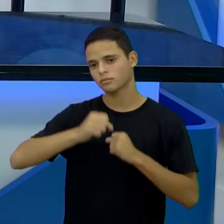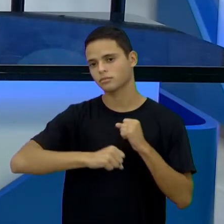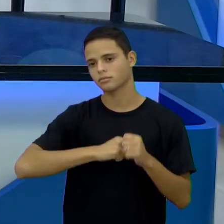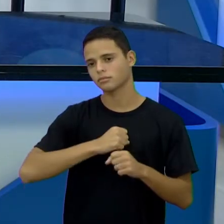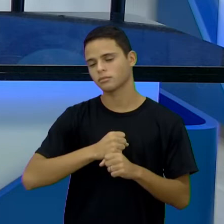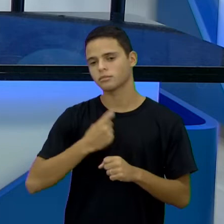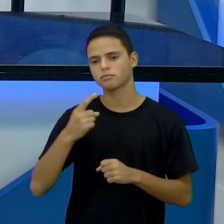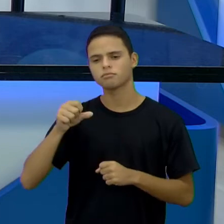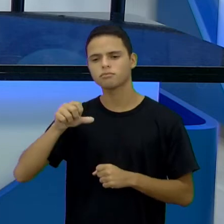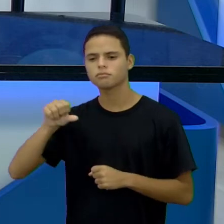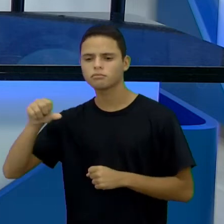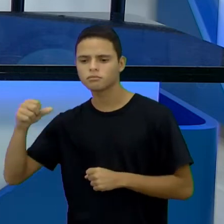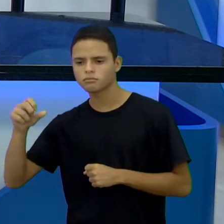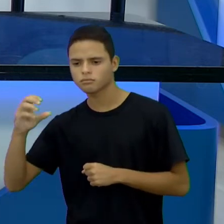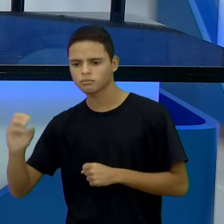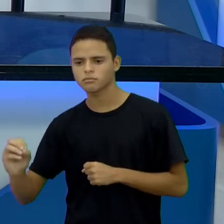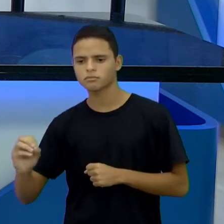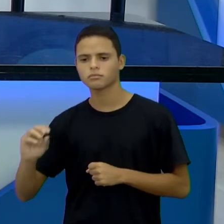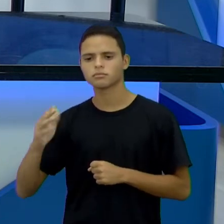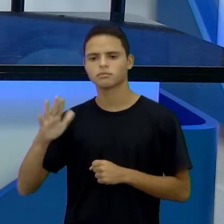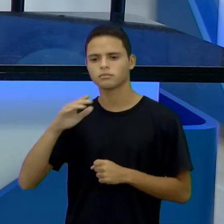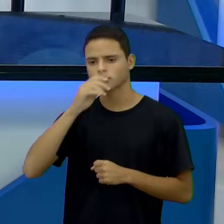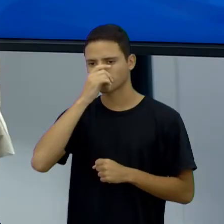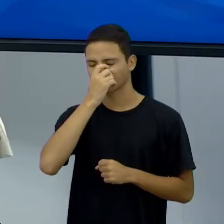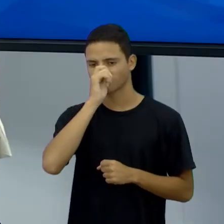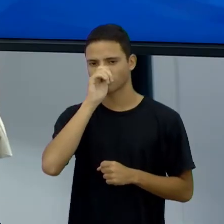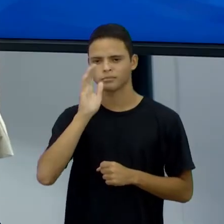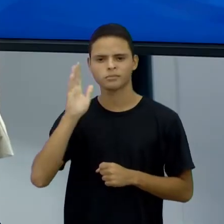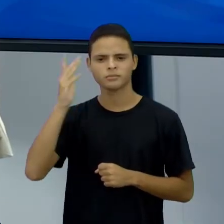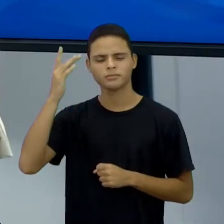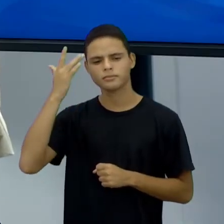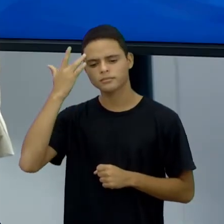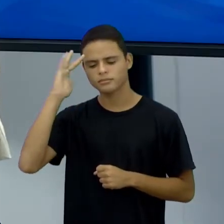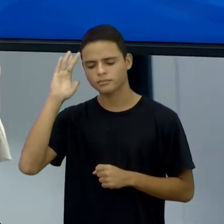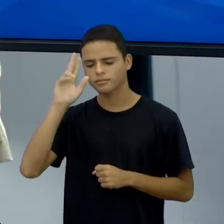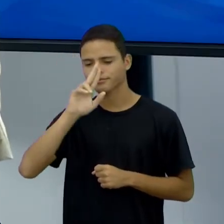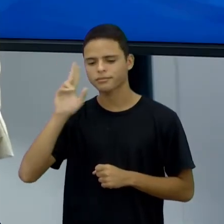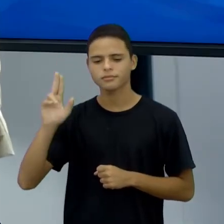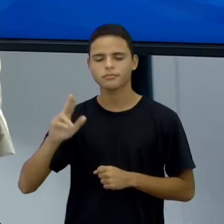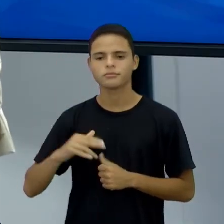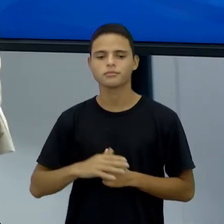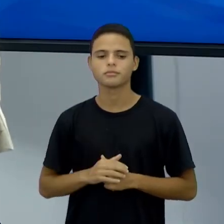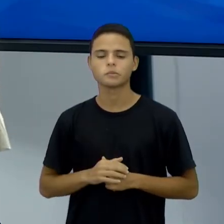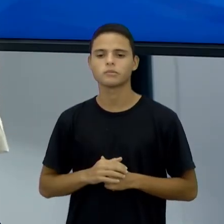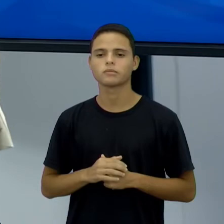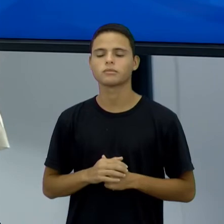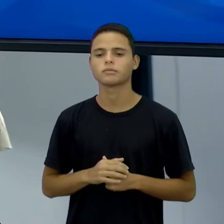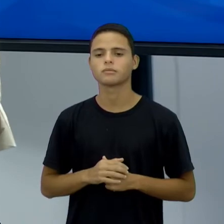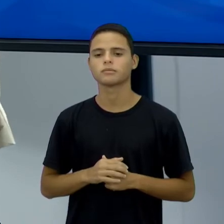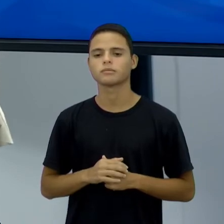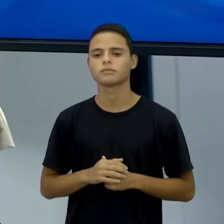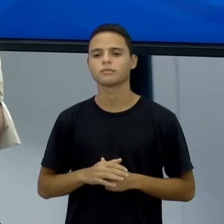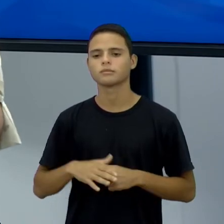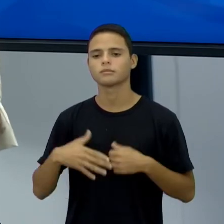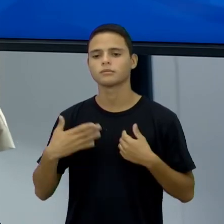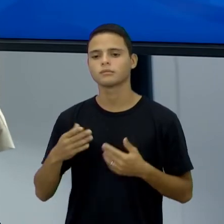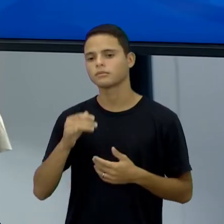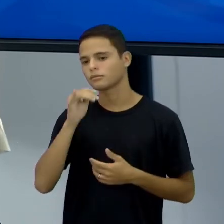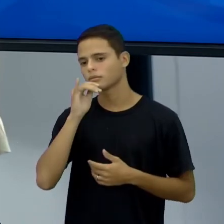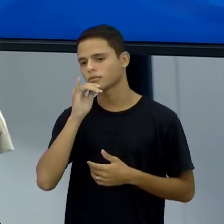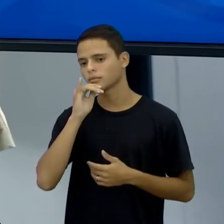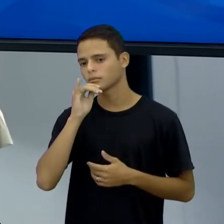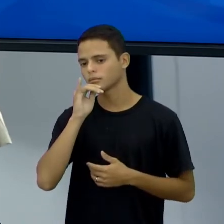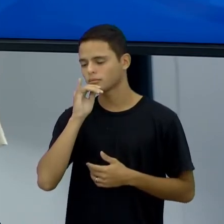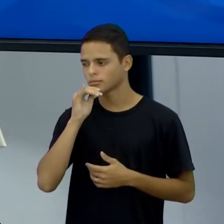alguma coisa? Foi um negócio aí que teve, como que foi o nome? Enfim... Eu falava, pai, eu quero tal coisa. Então,